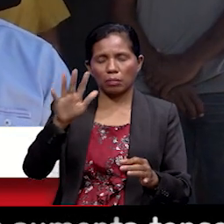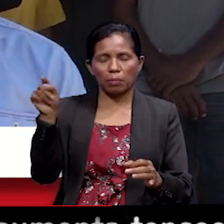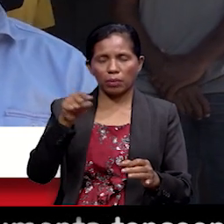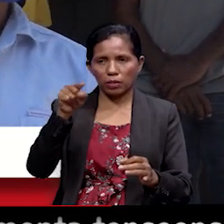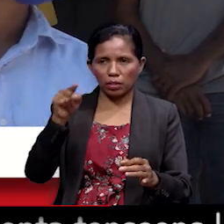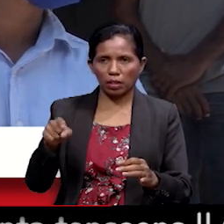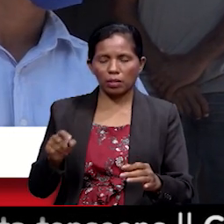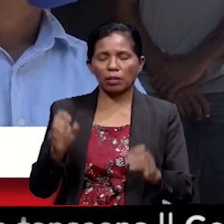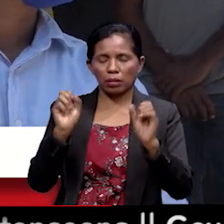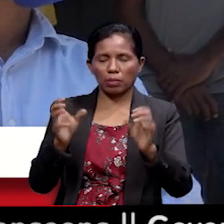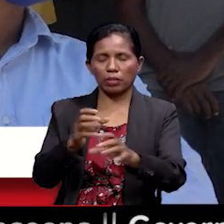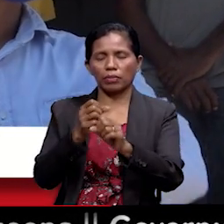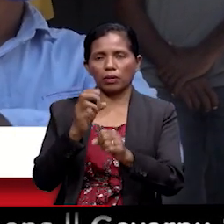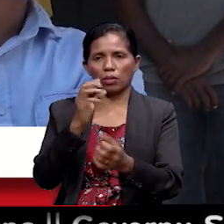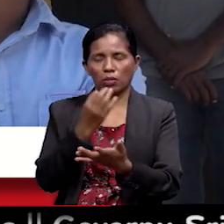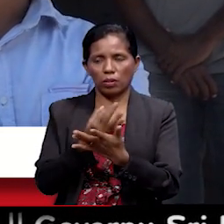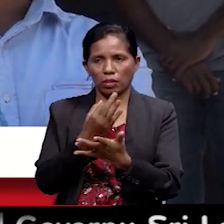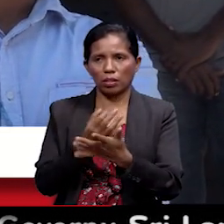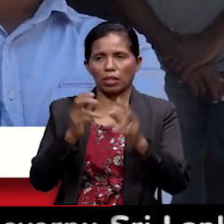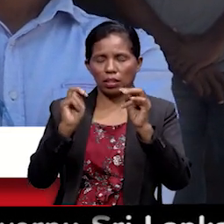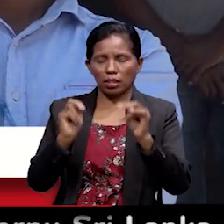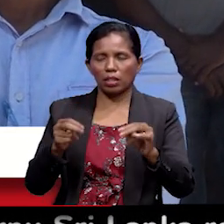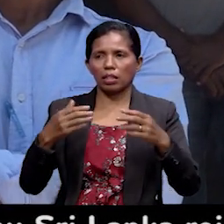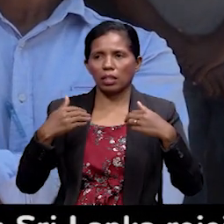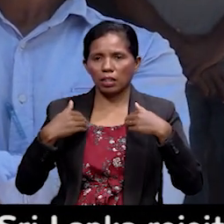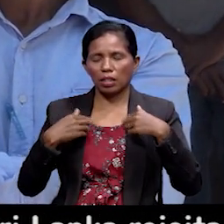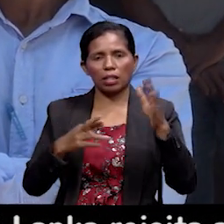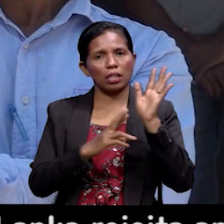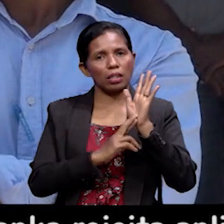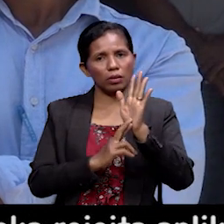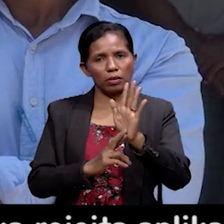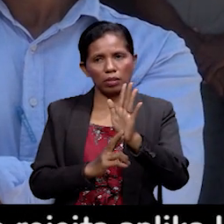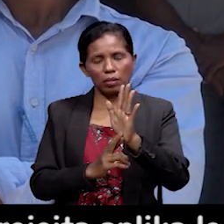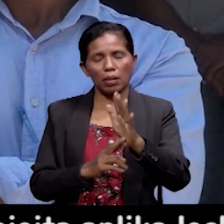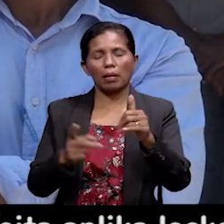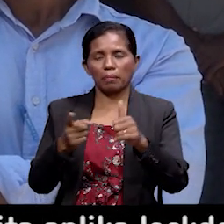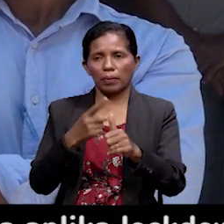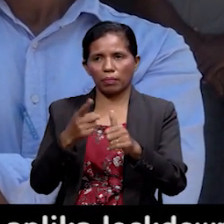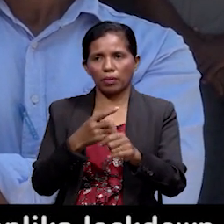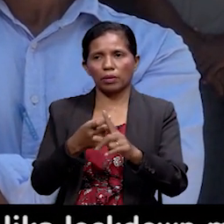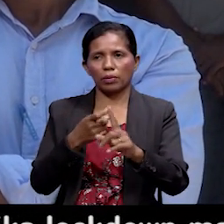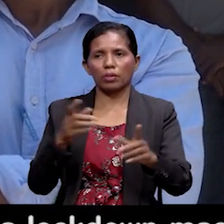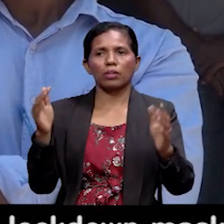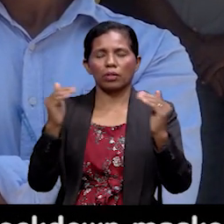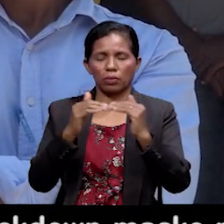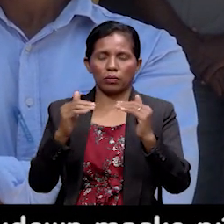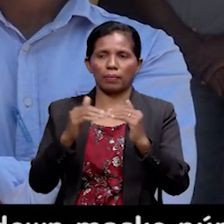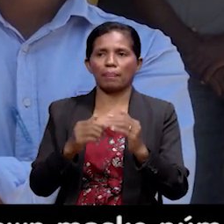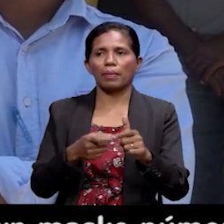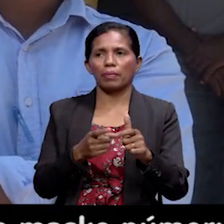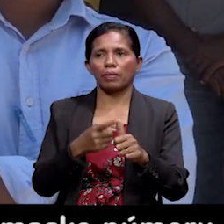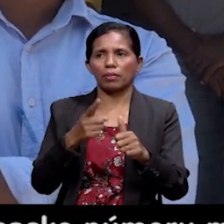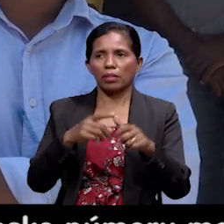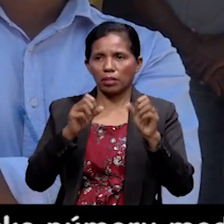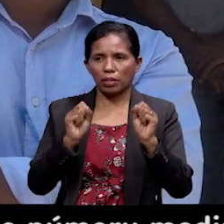quase de usa 70%, então tem que ir a Duni, relatório, ba fase primeiro nem lhe usa em conta contabilidade primeiro até nem